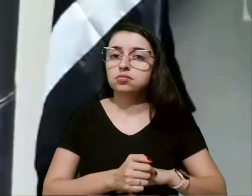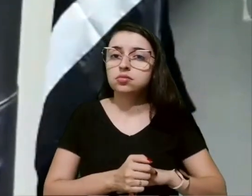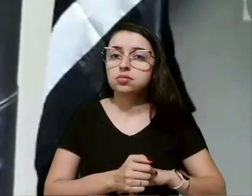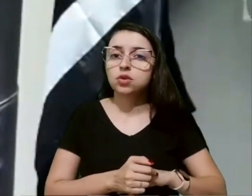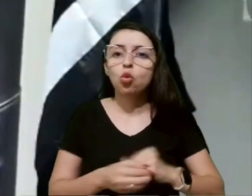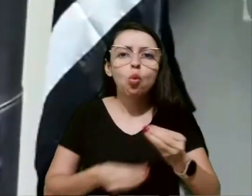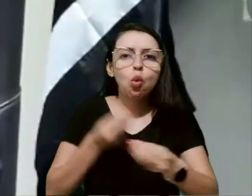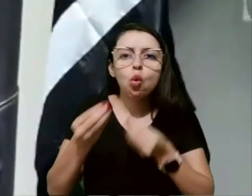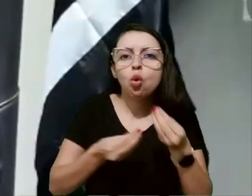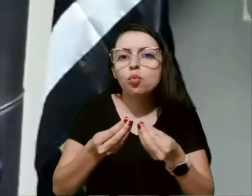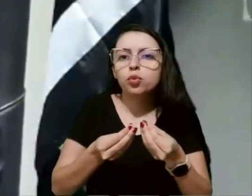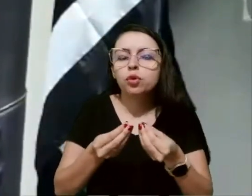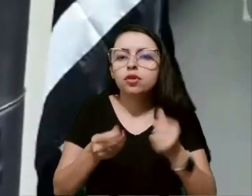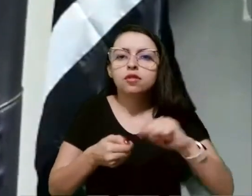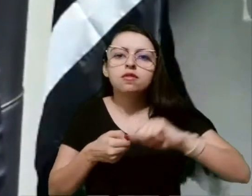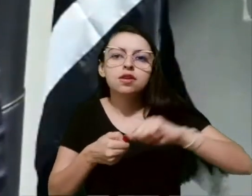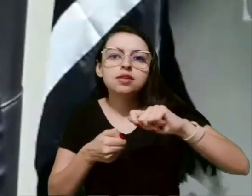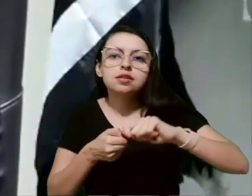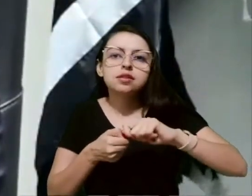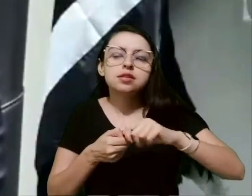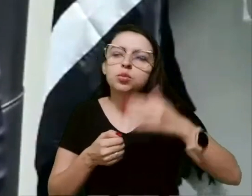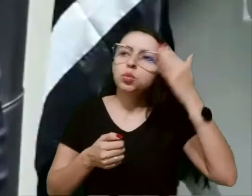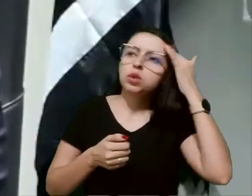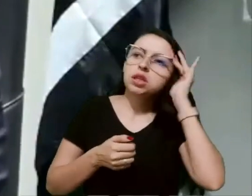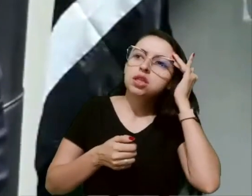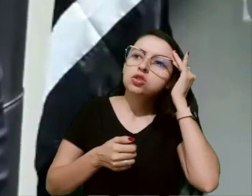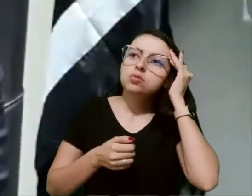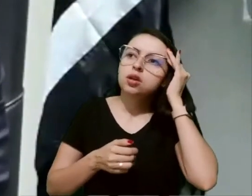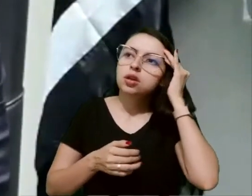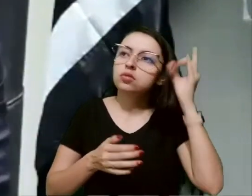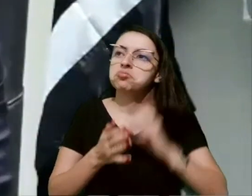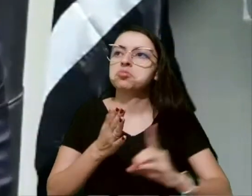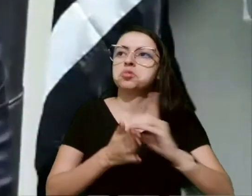gente produz e lida com conhecimento no direito.